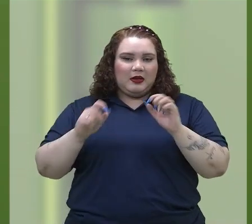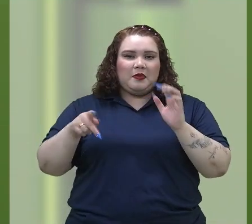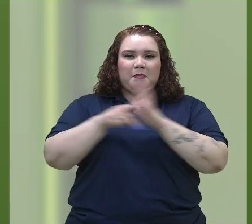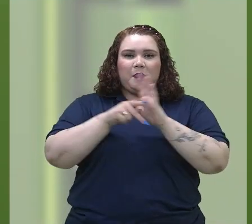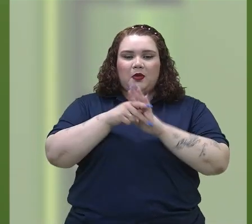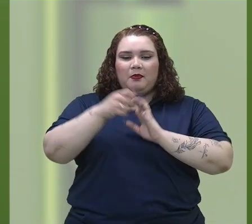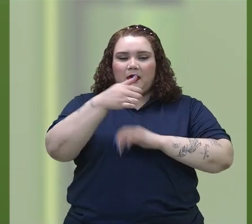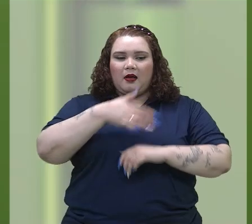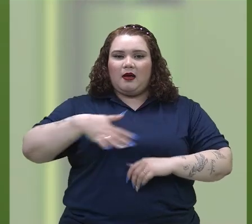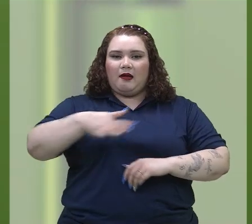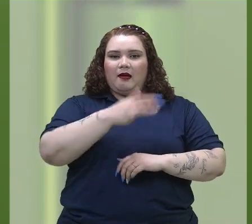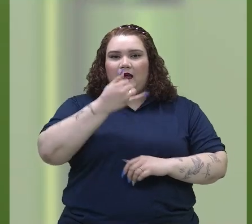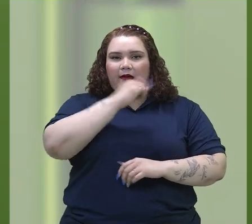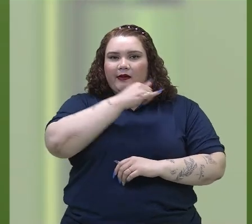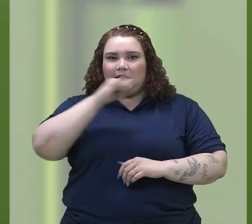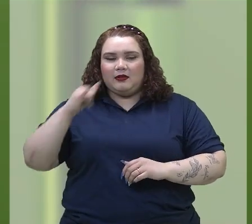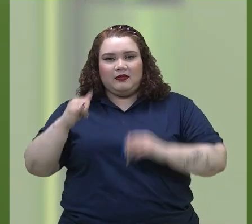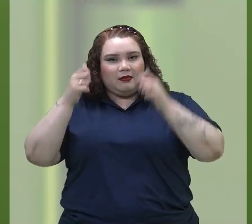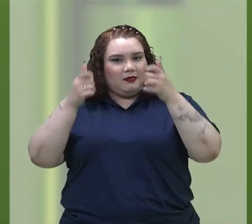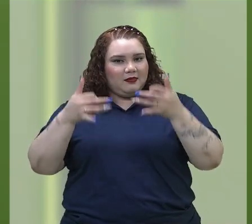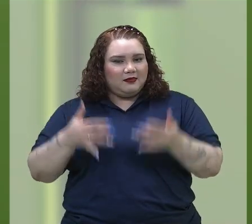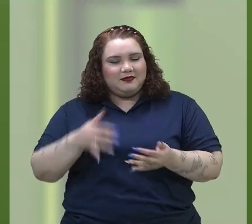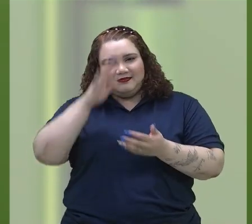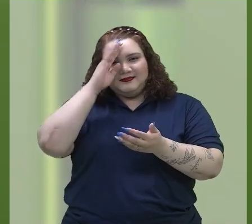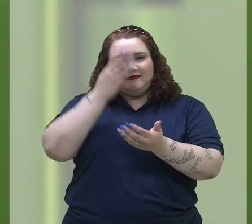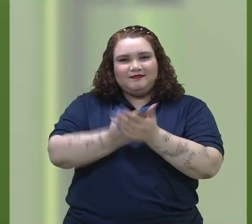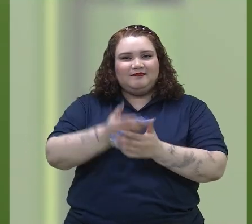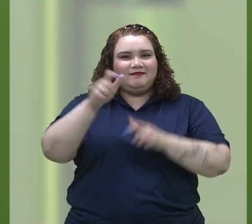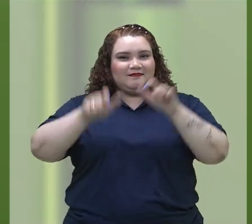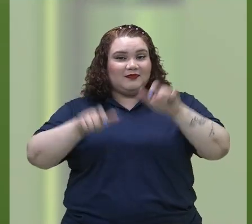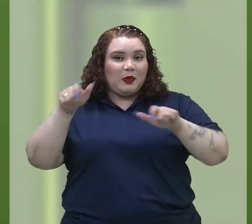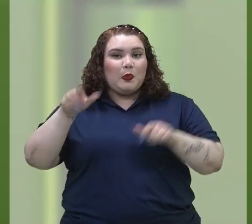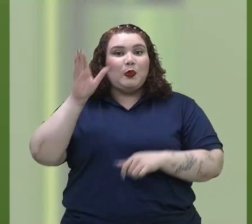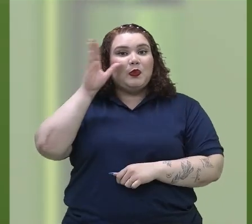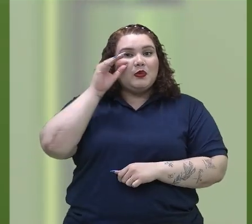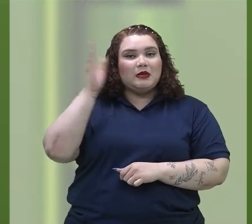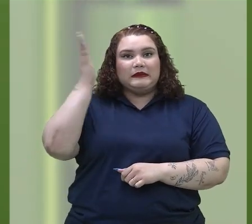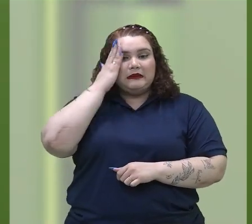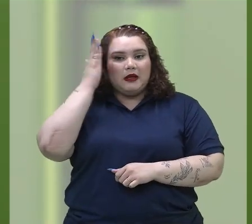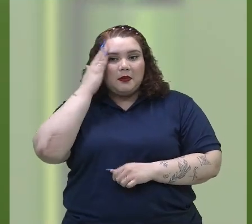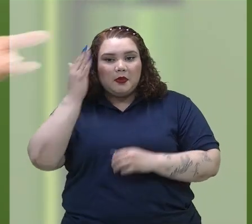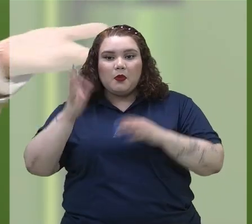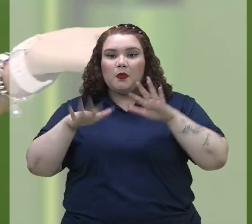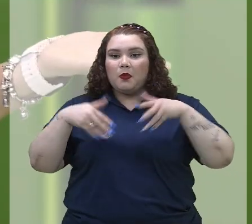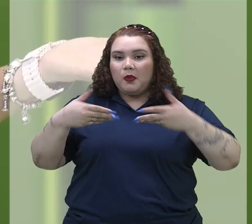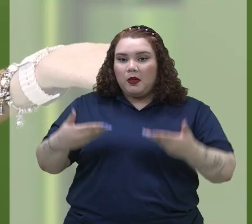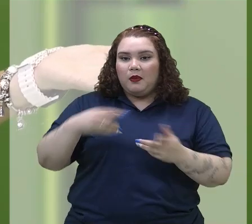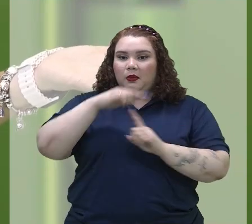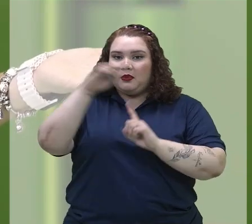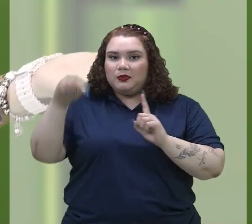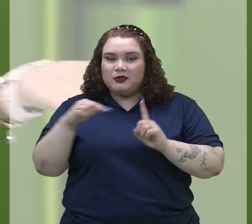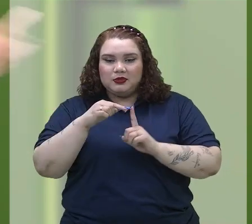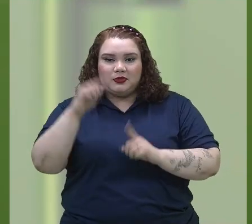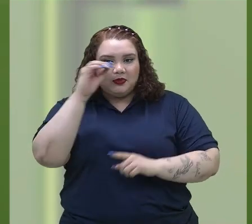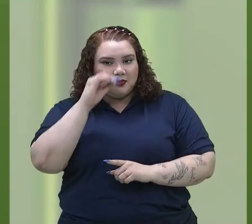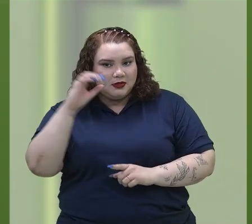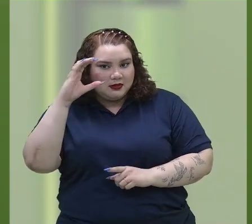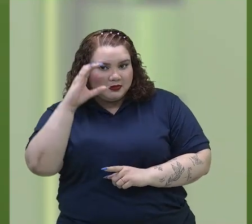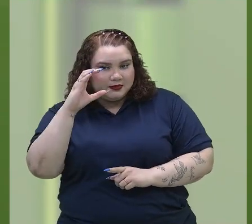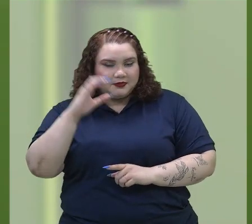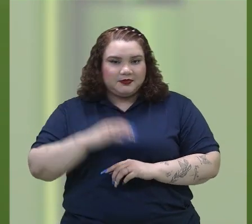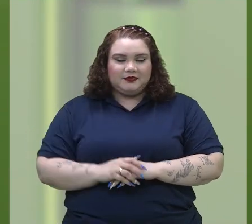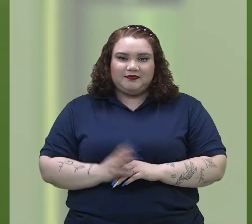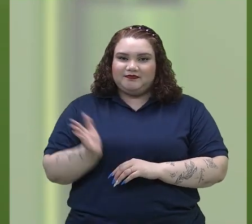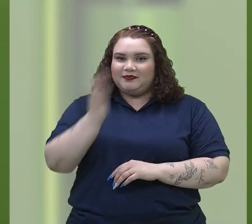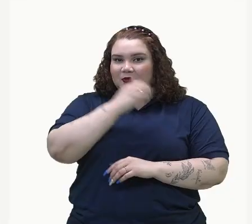e acredito que vocês estejam curiosos para saber qual é o nosso objeto de conhecimento.